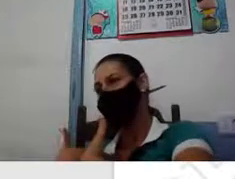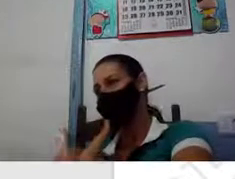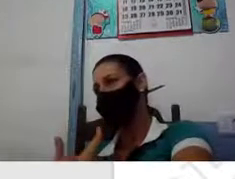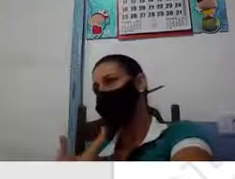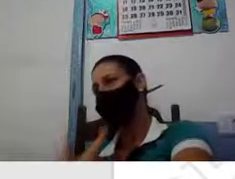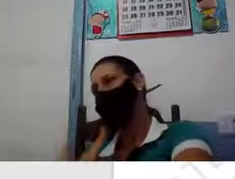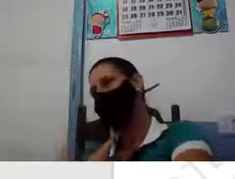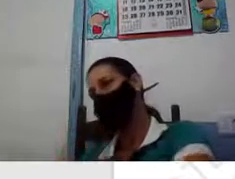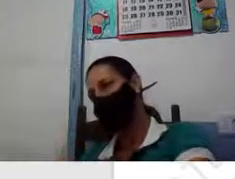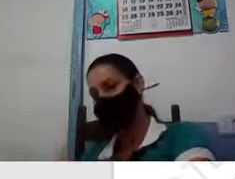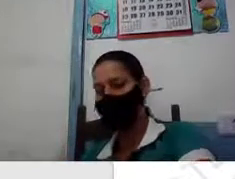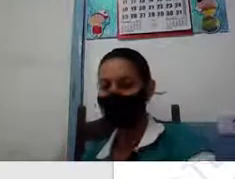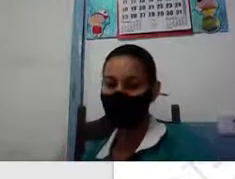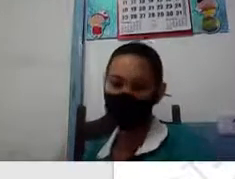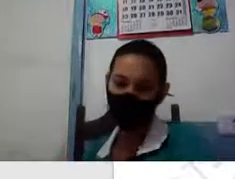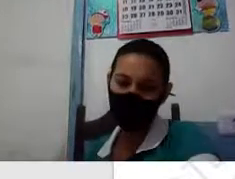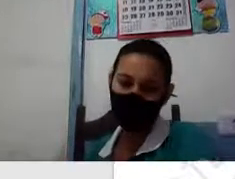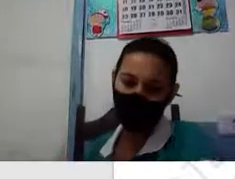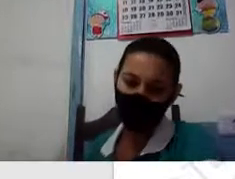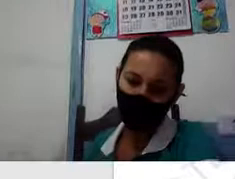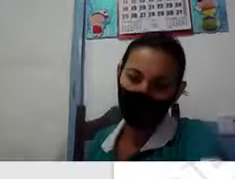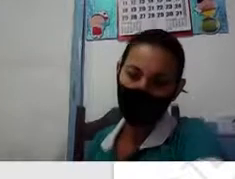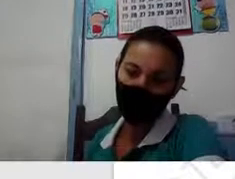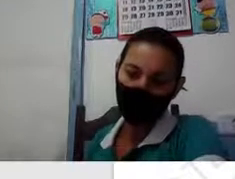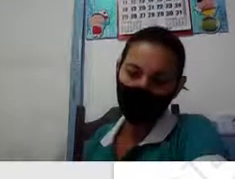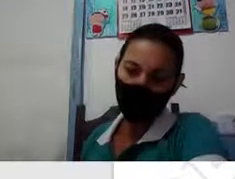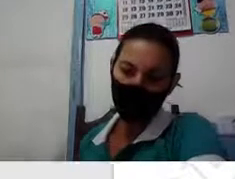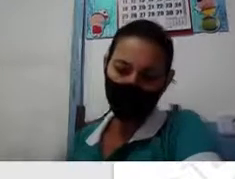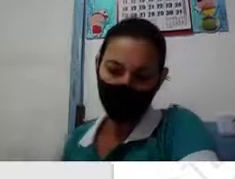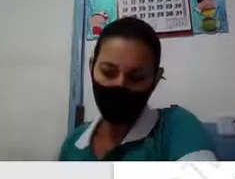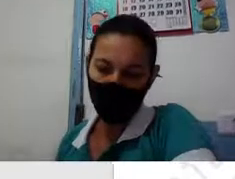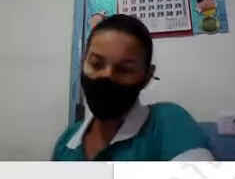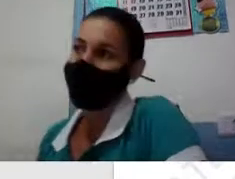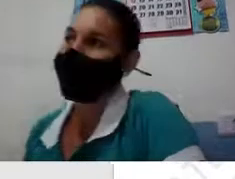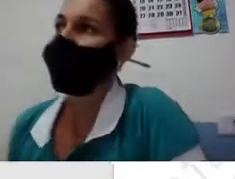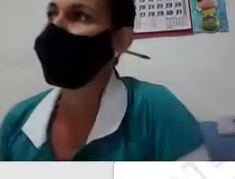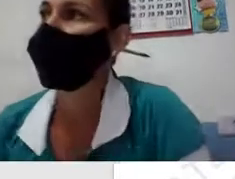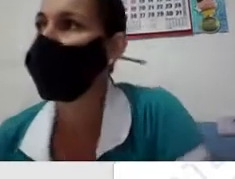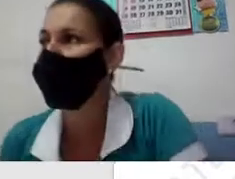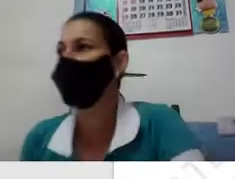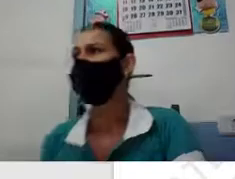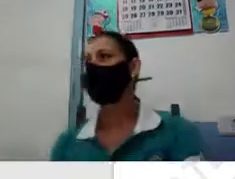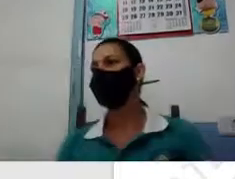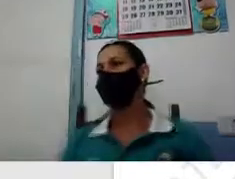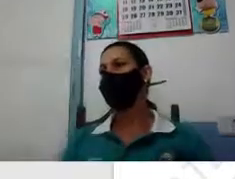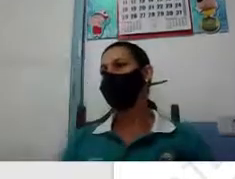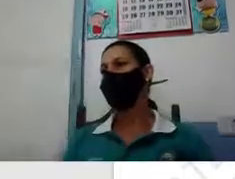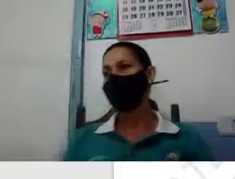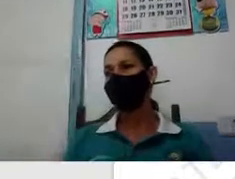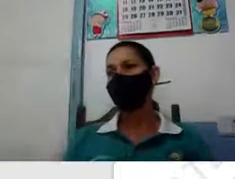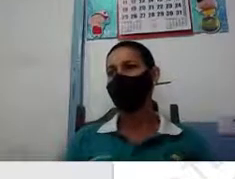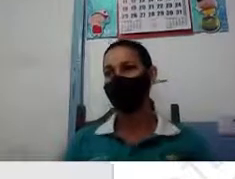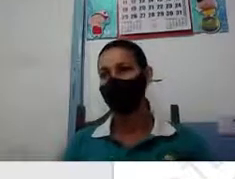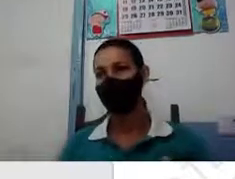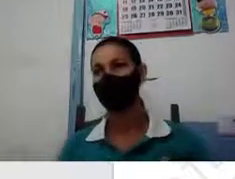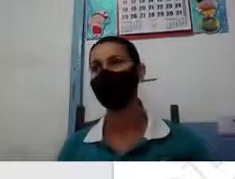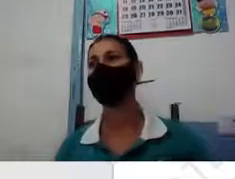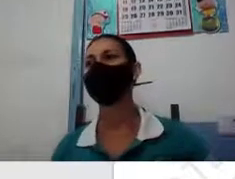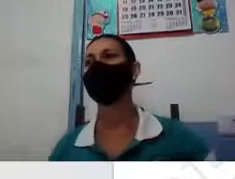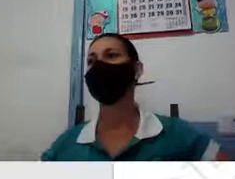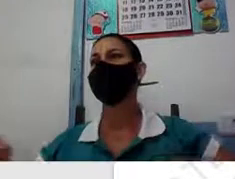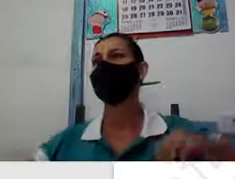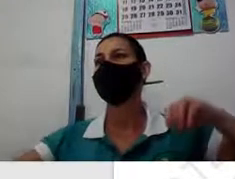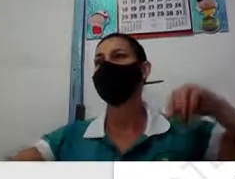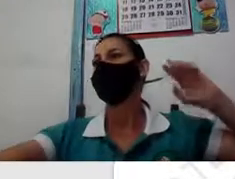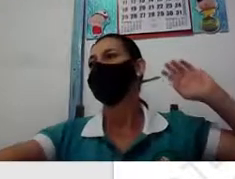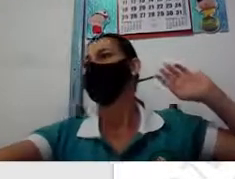contrário ao período barroco, tá? Então, lê pra mim aí o arcadismo, Thaisa.